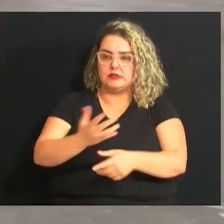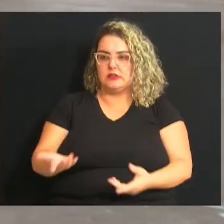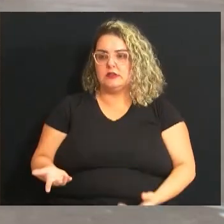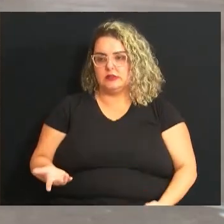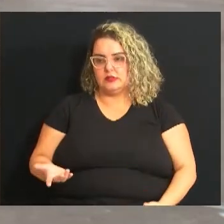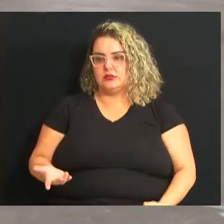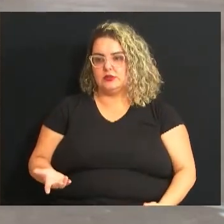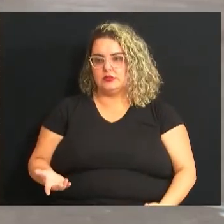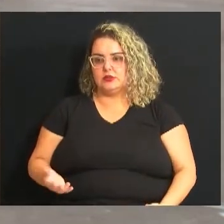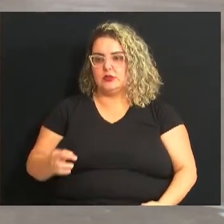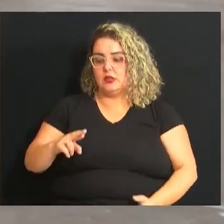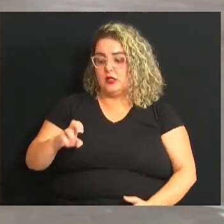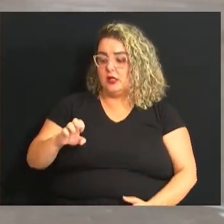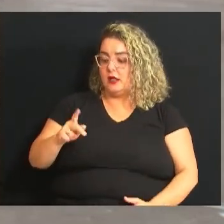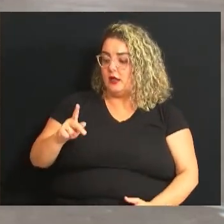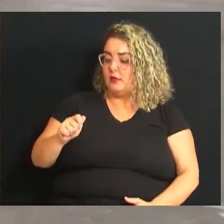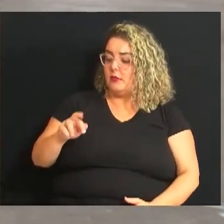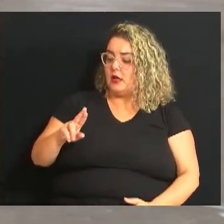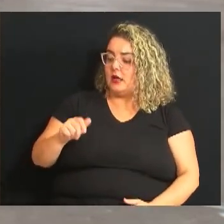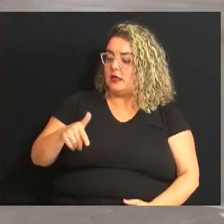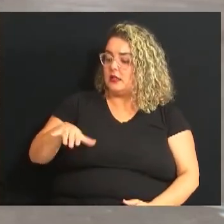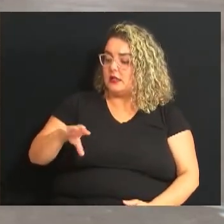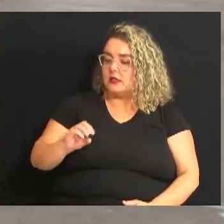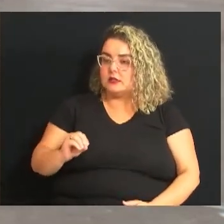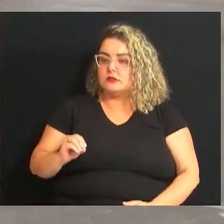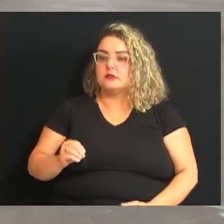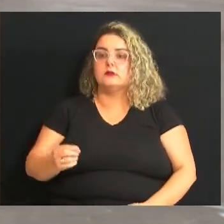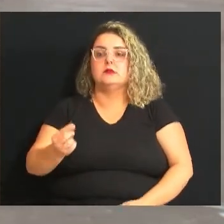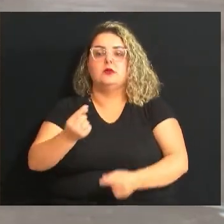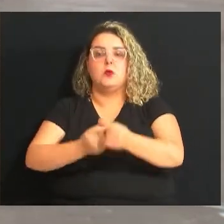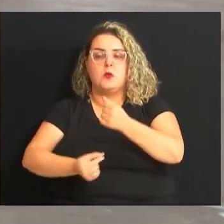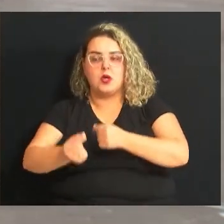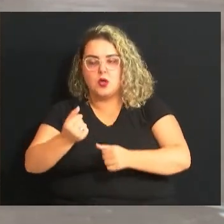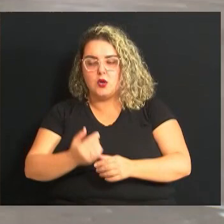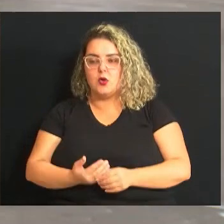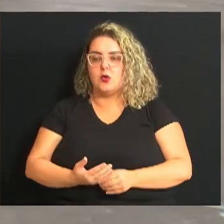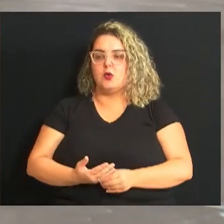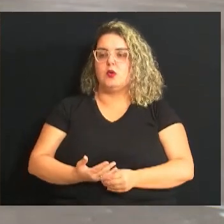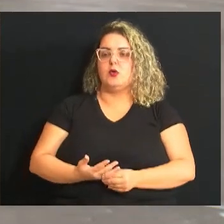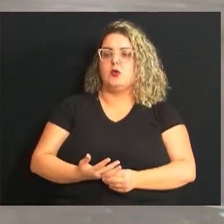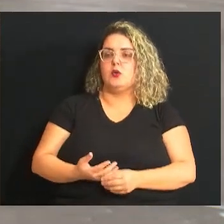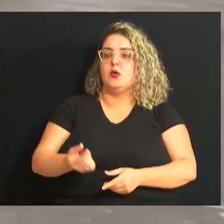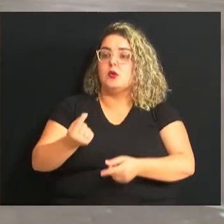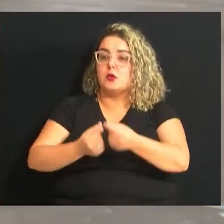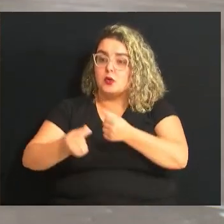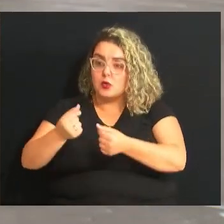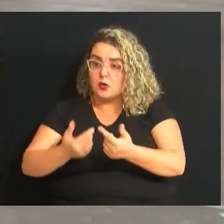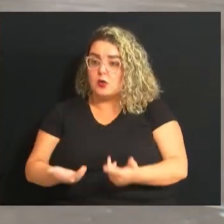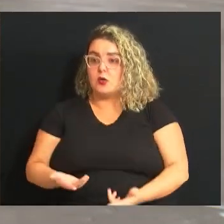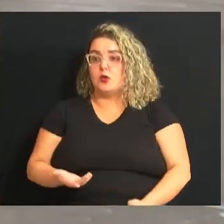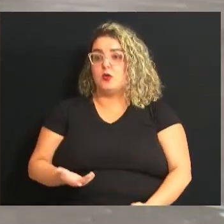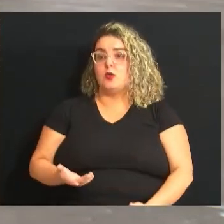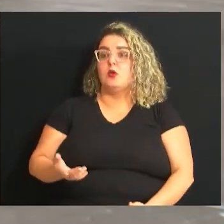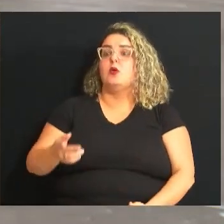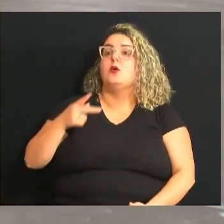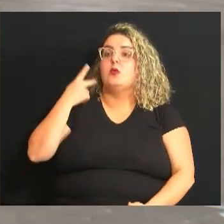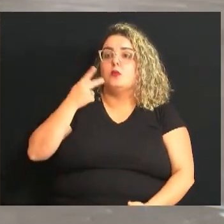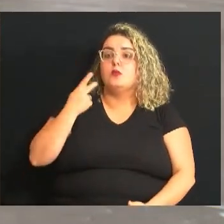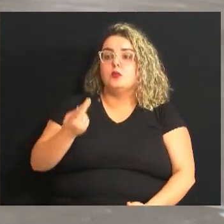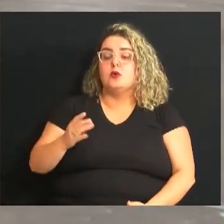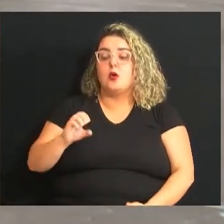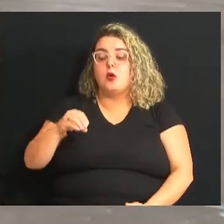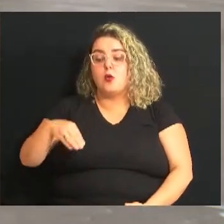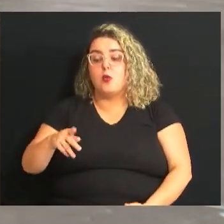o quê? O que nós chamamos de reparações. Reparações econômicas, reparações e